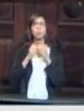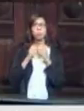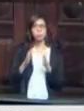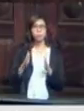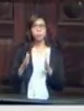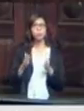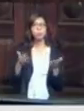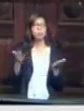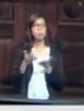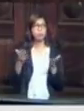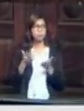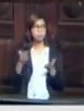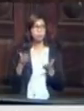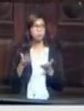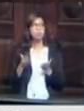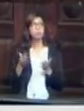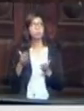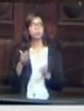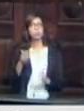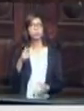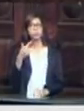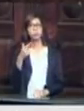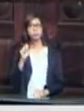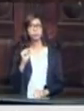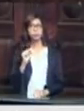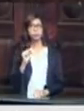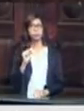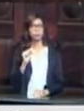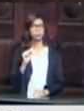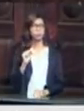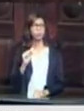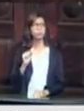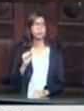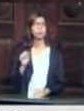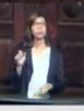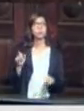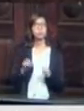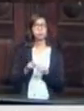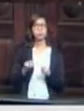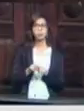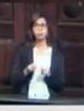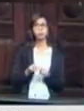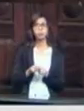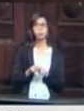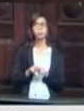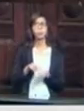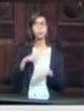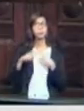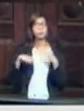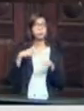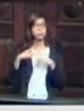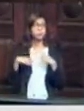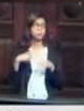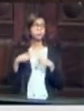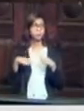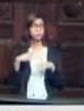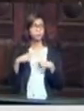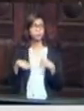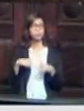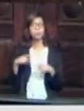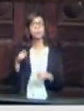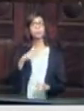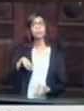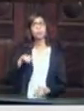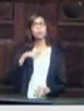começamos a coletar assinaturas, coletamos 28 assinaturas, demos entrada. Depois, a